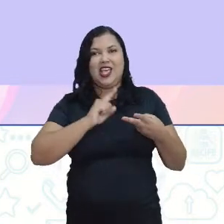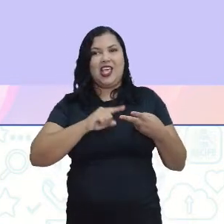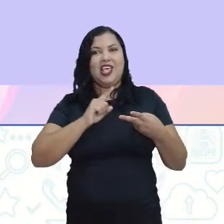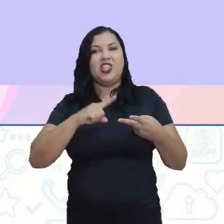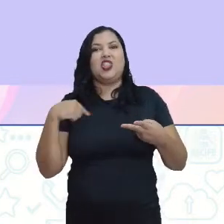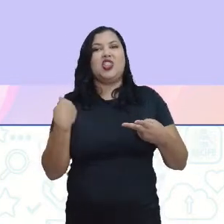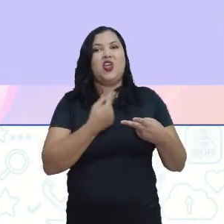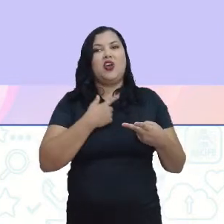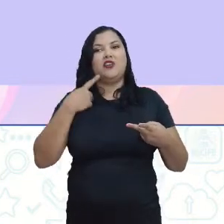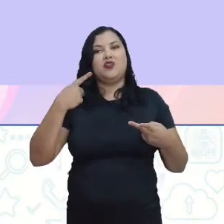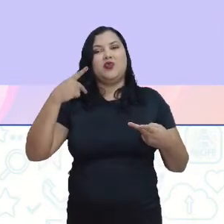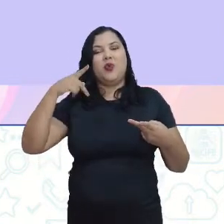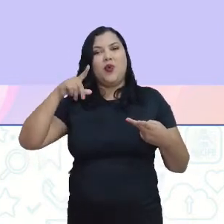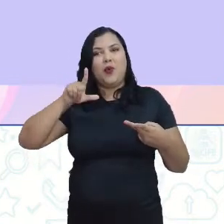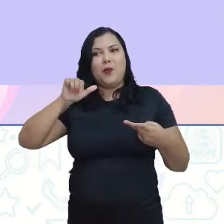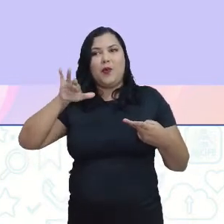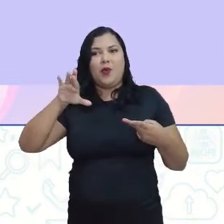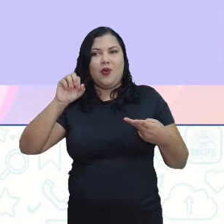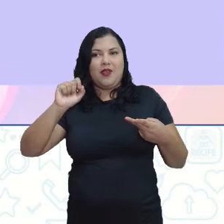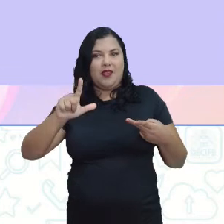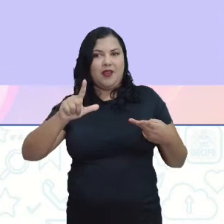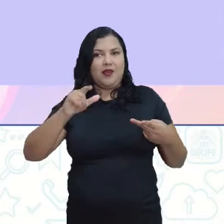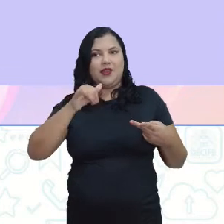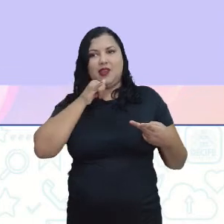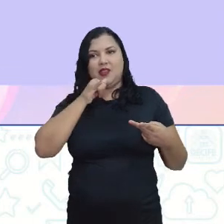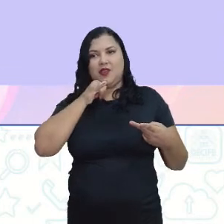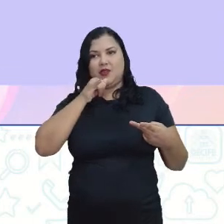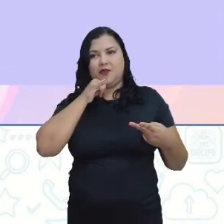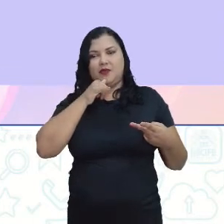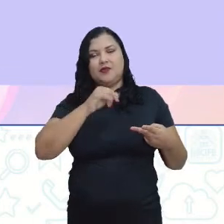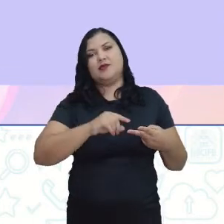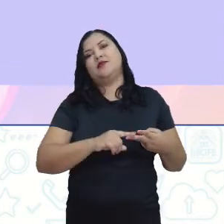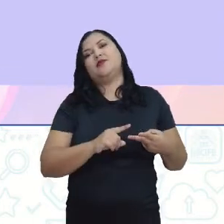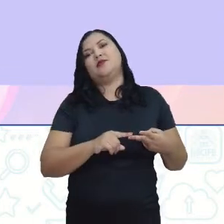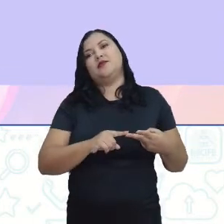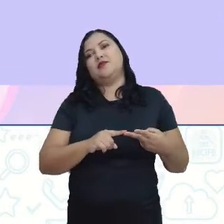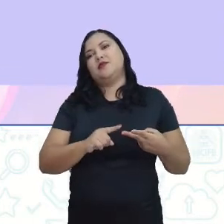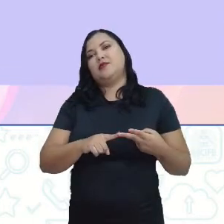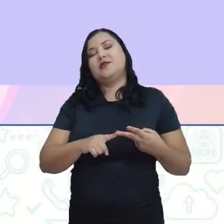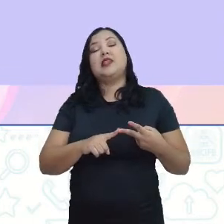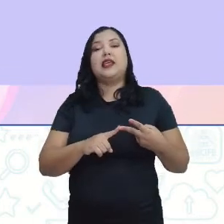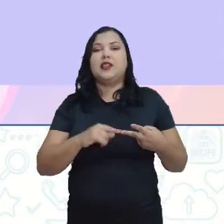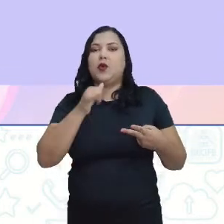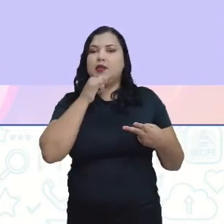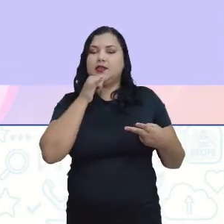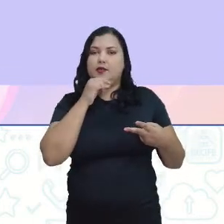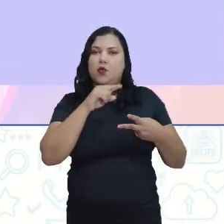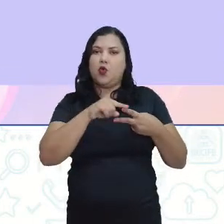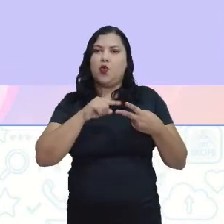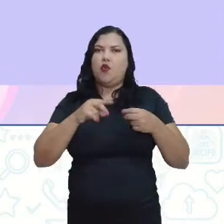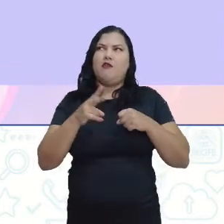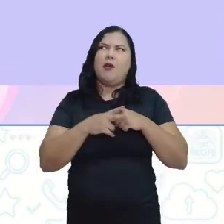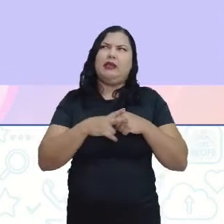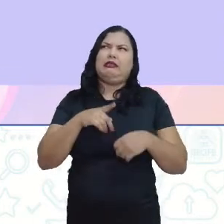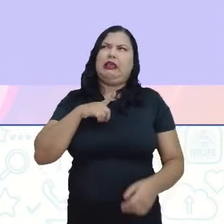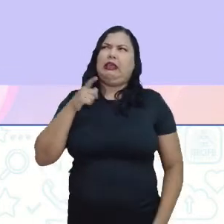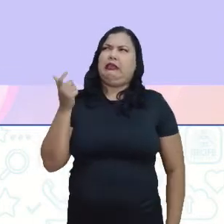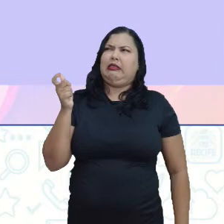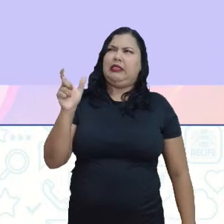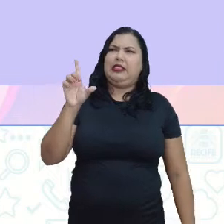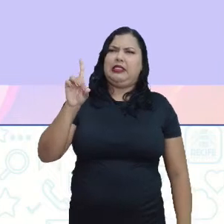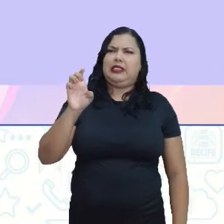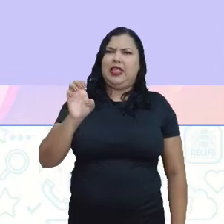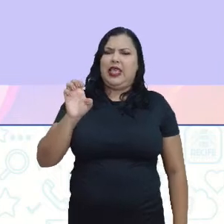plural. Dessa forma, no discurso em primeira pessoa, o verbo possuirá desinências. Aí vocês, que palavra